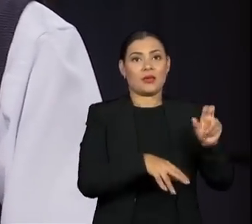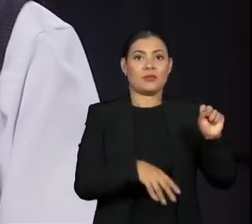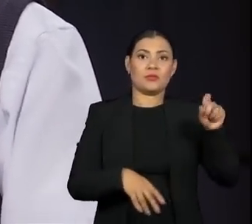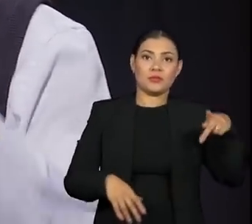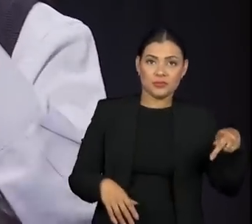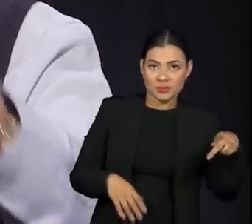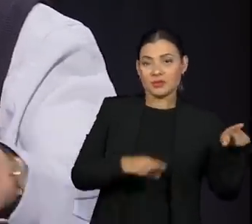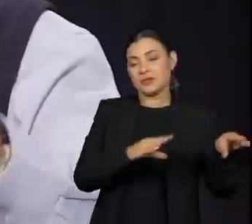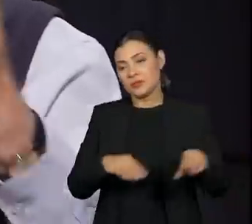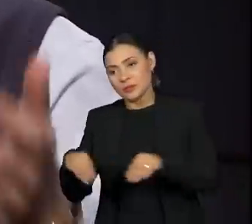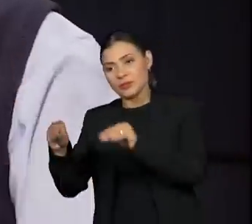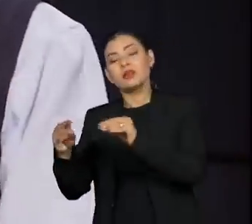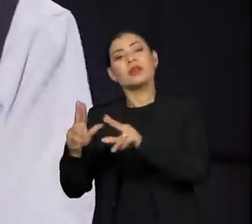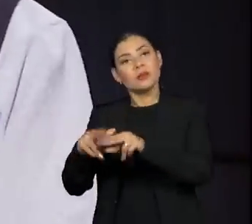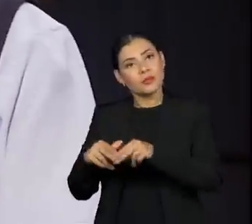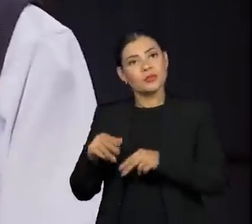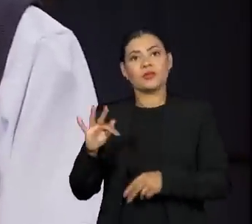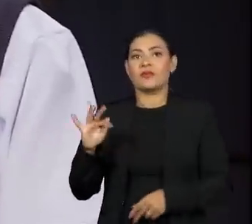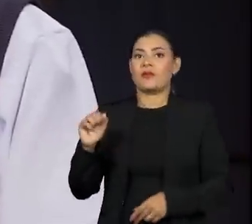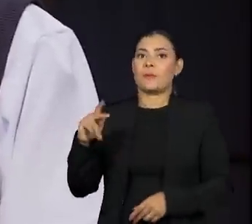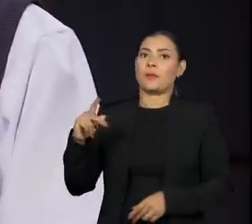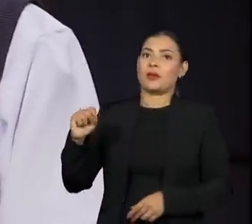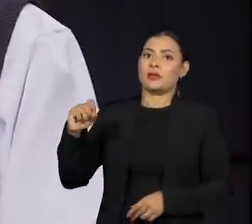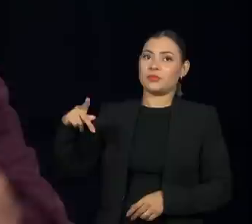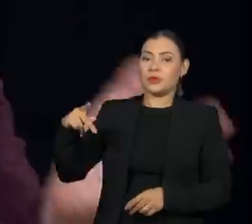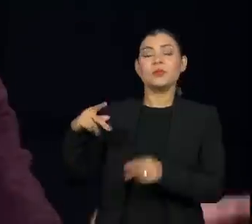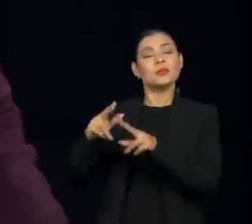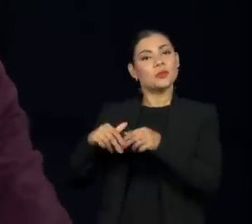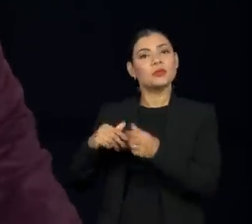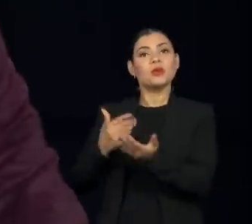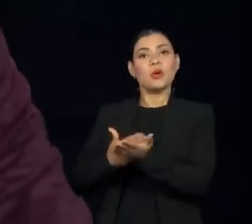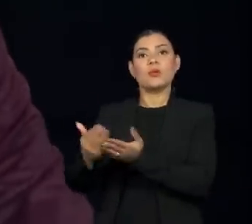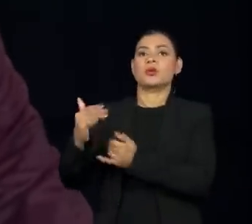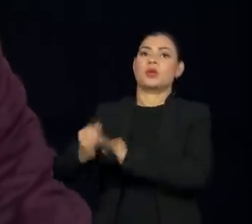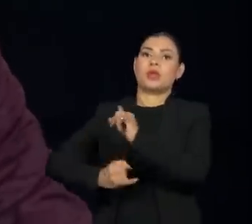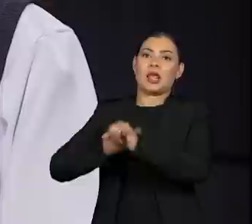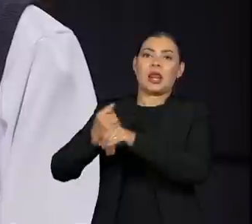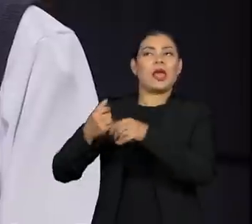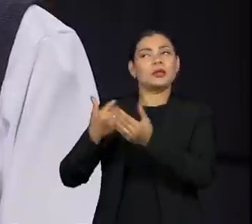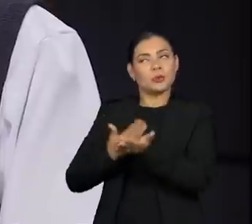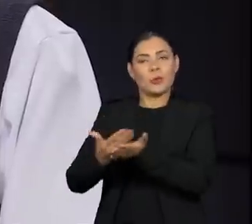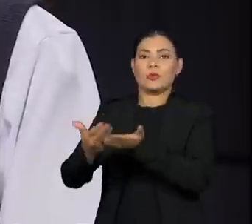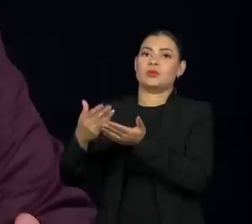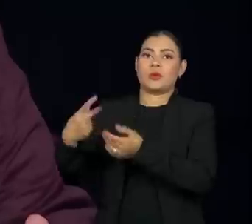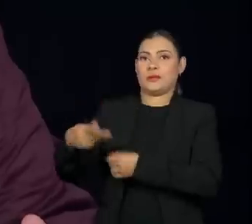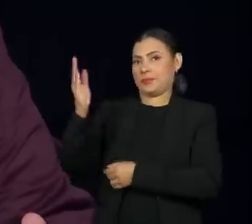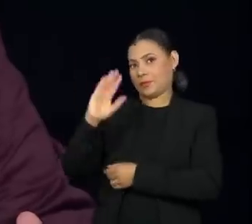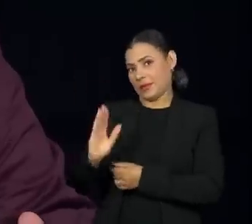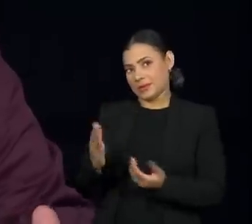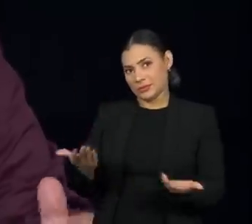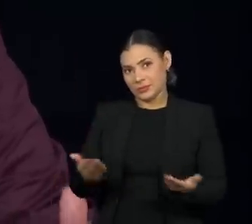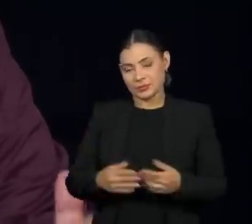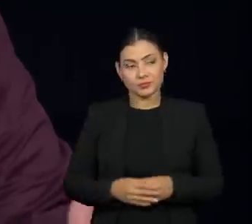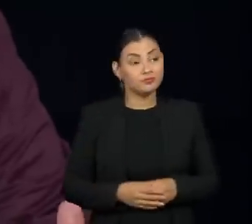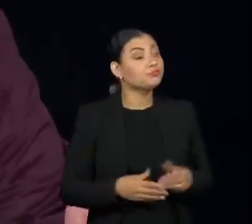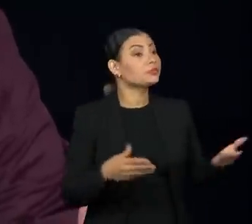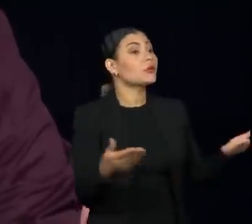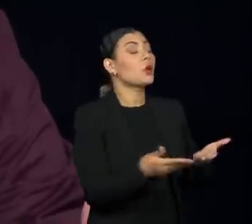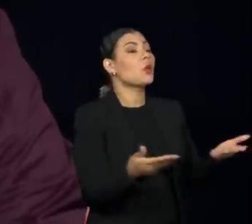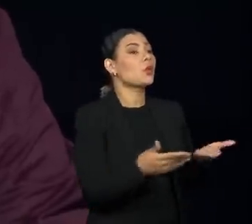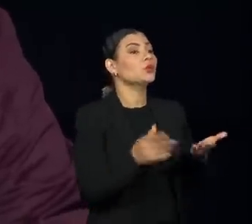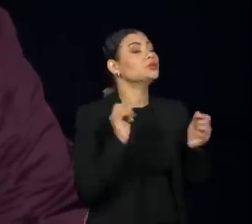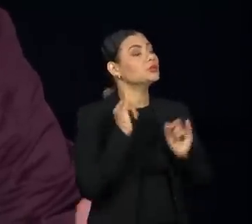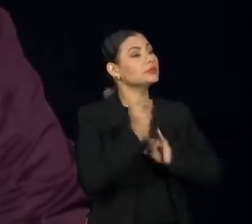acabei a história da das redes das redes e da internet Chegamos no Brasil hoje esse